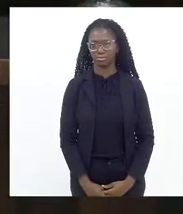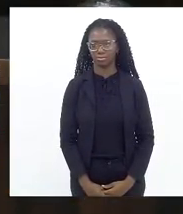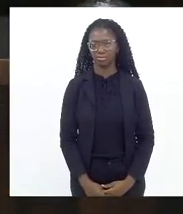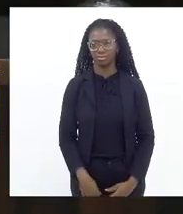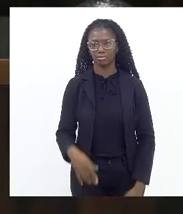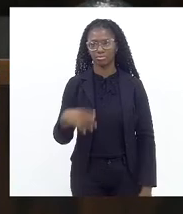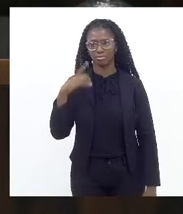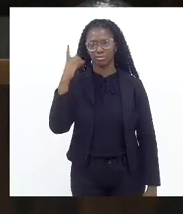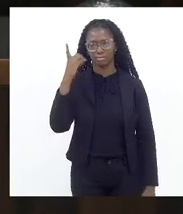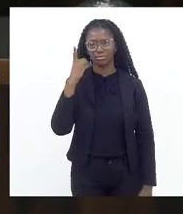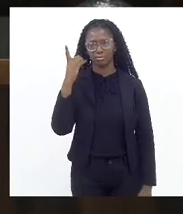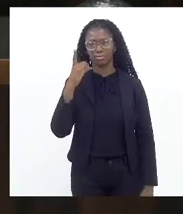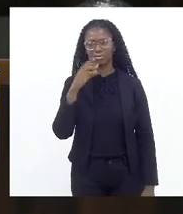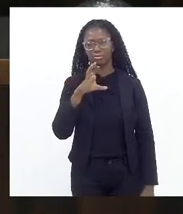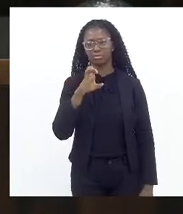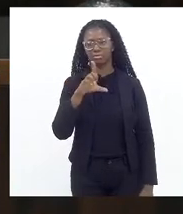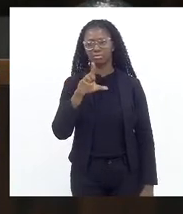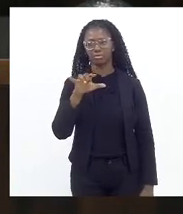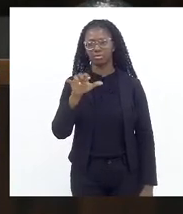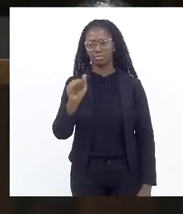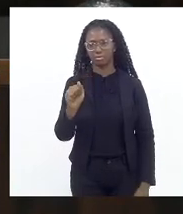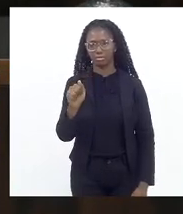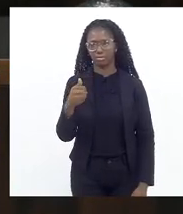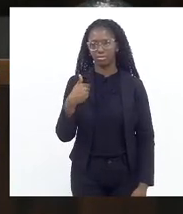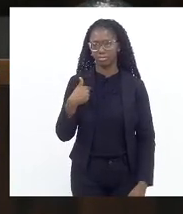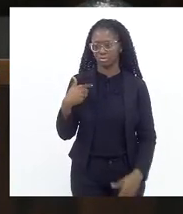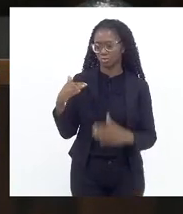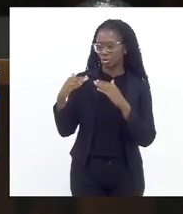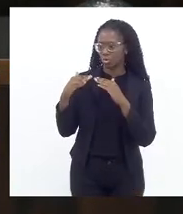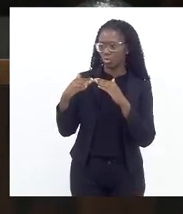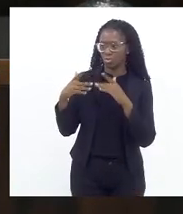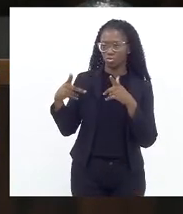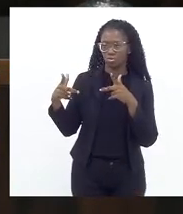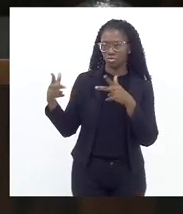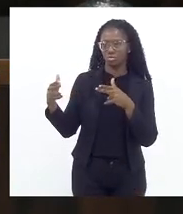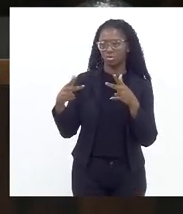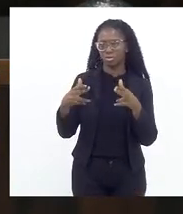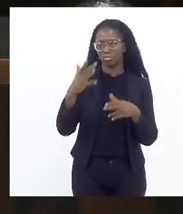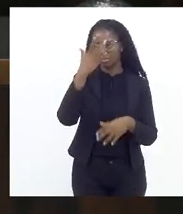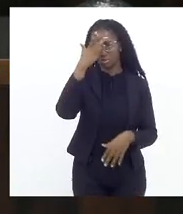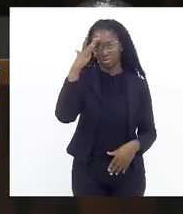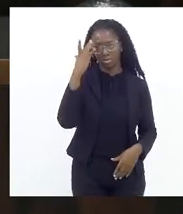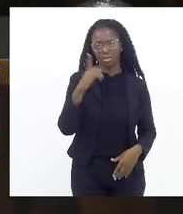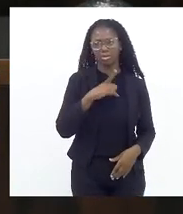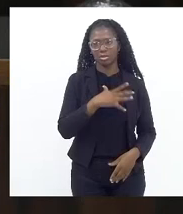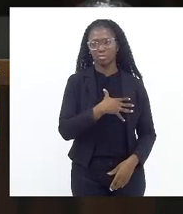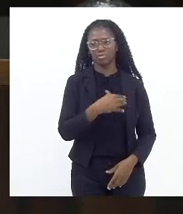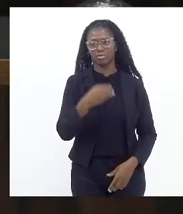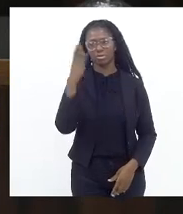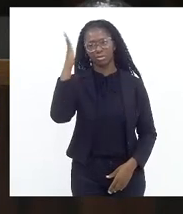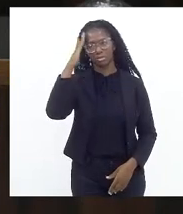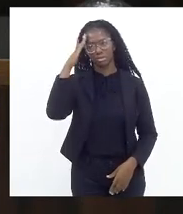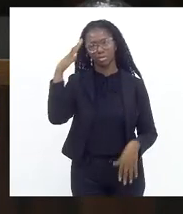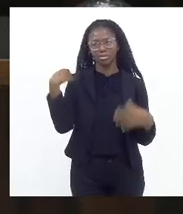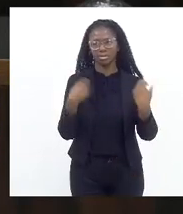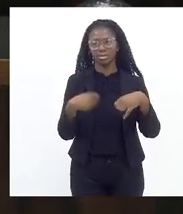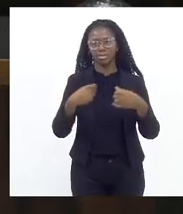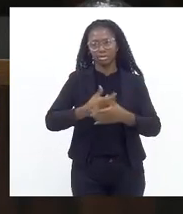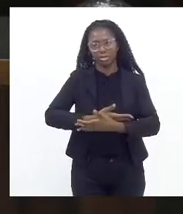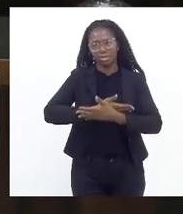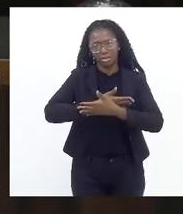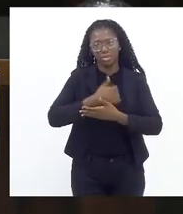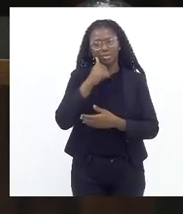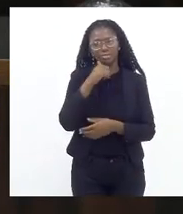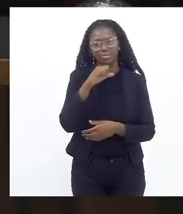Deputada Célia Jordão, faço minhas suas palavras. Realmente, quem tem filho sabe a necessidade de um colinho de